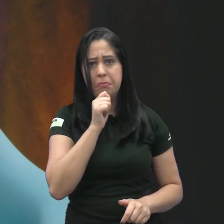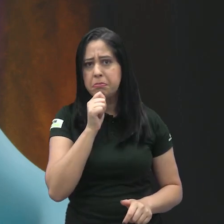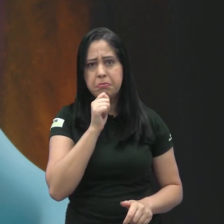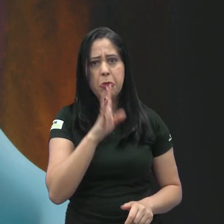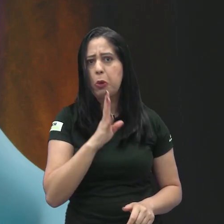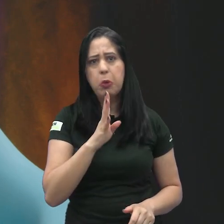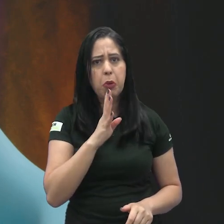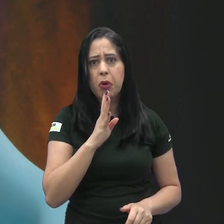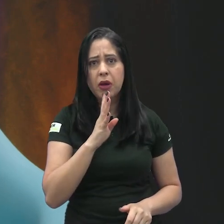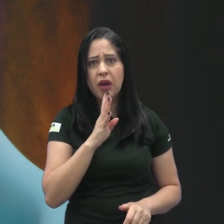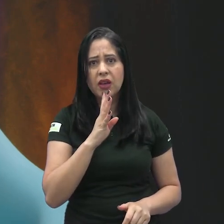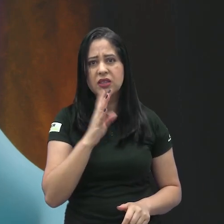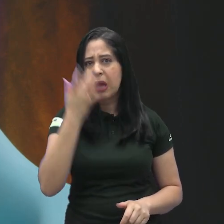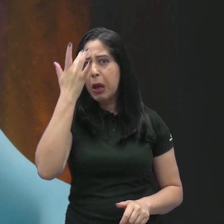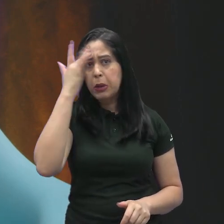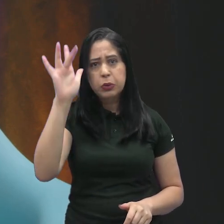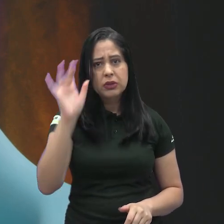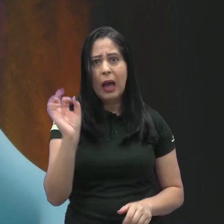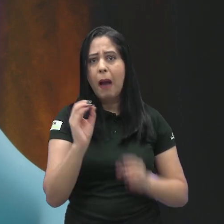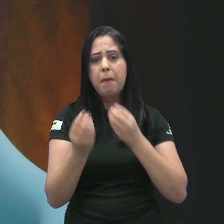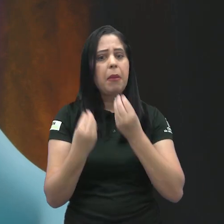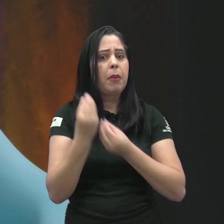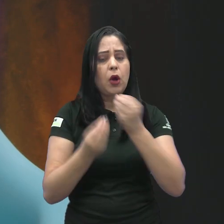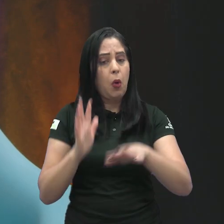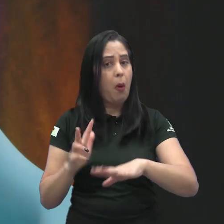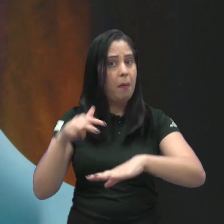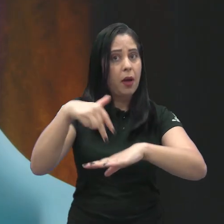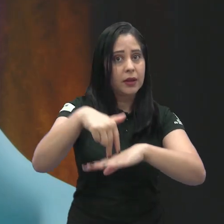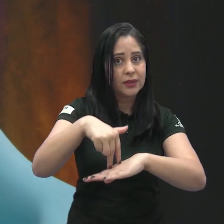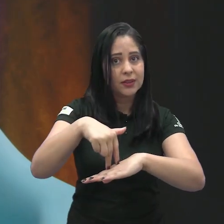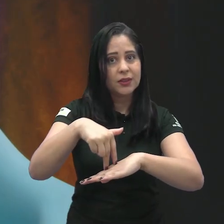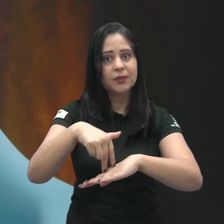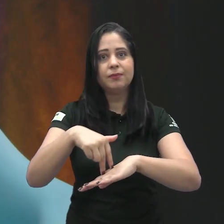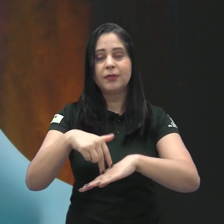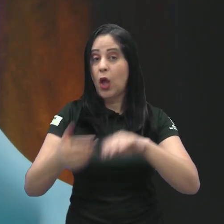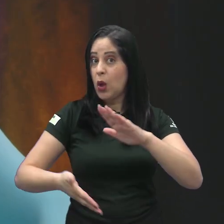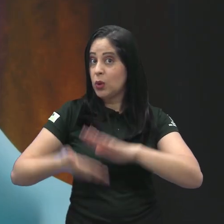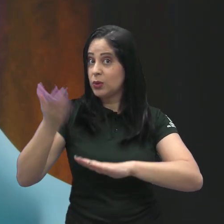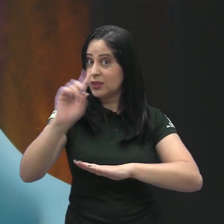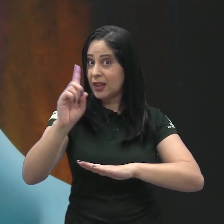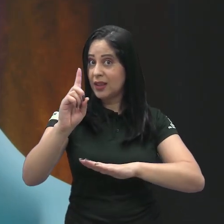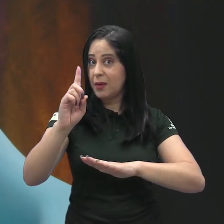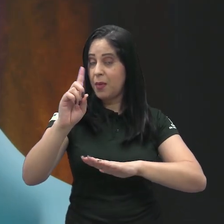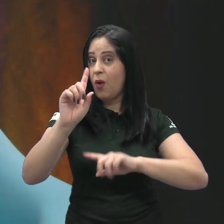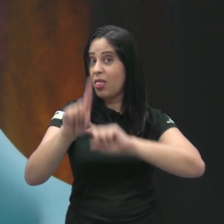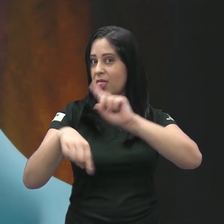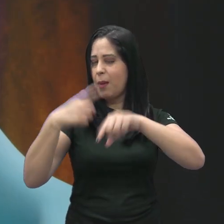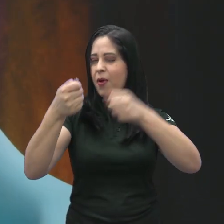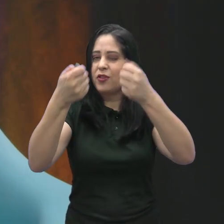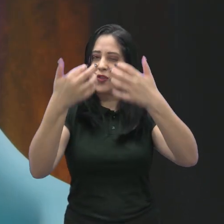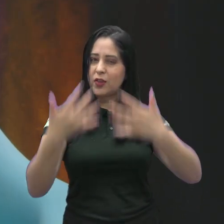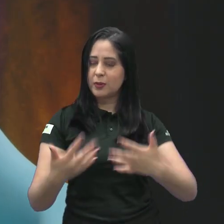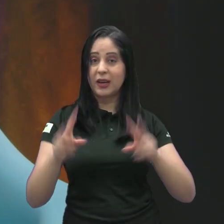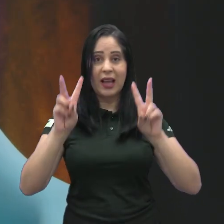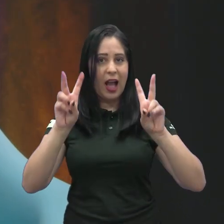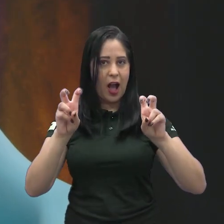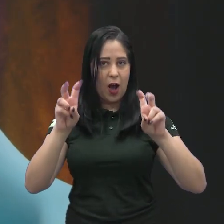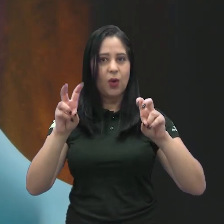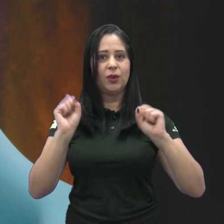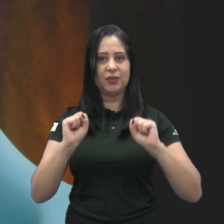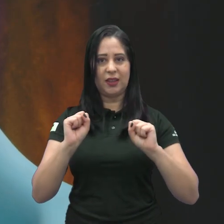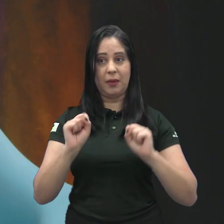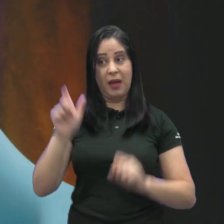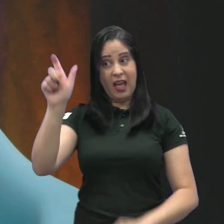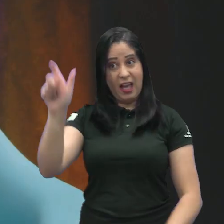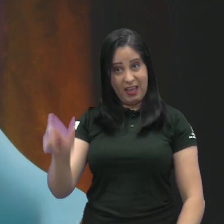que nunca. E se você ainda não conhece e não sabe como atuar nesses mercados, fique com a gente, porque no próximo bloco